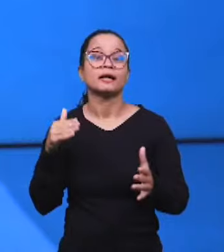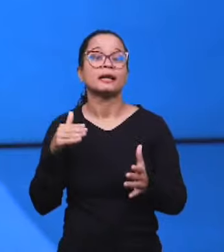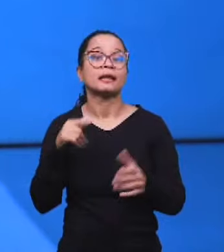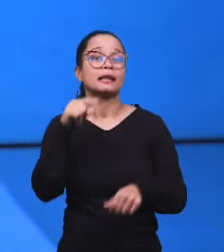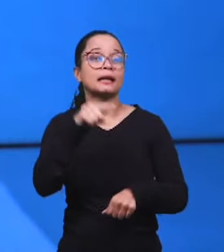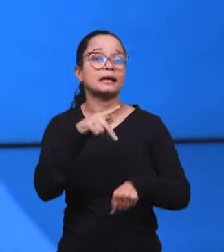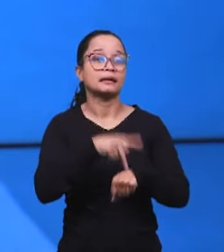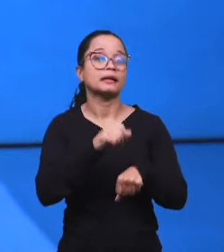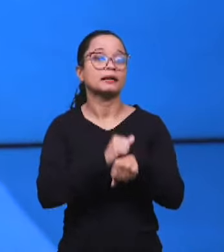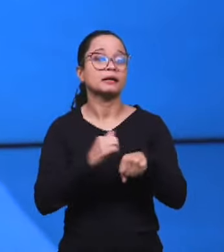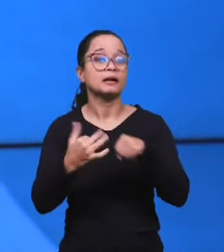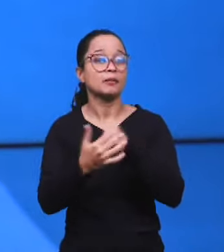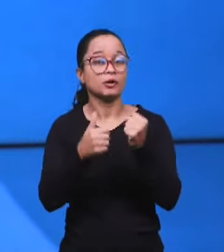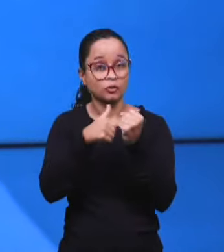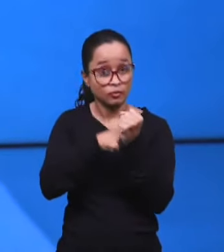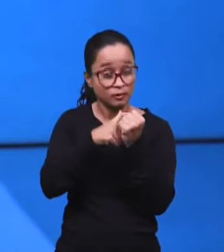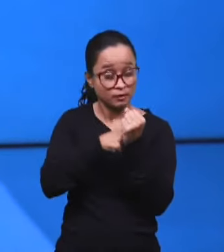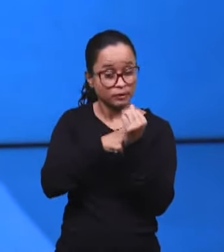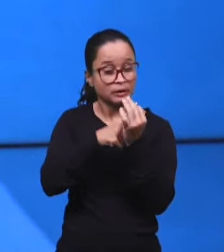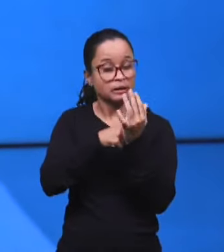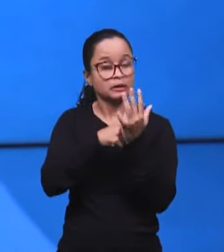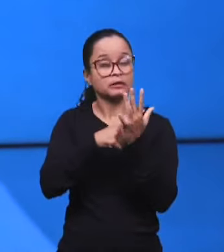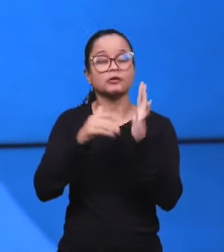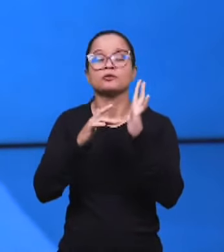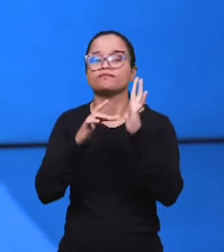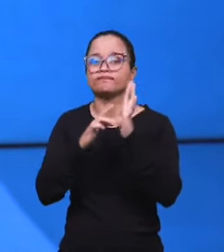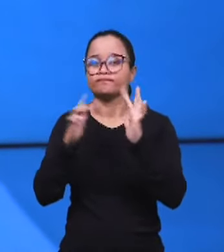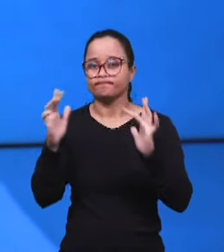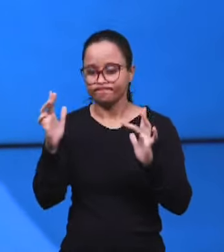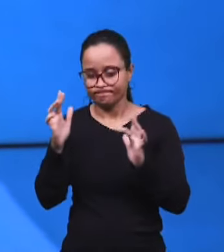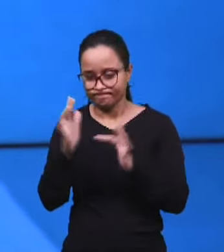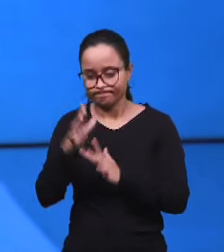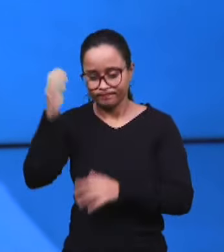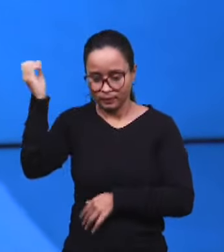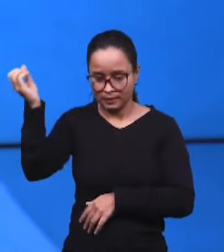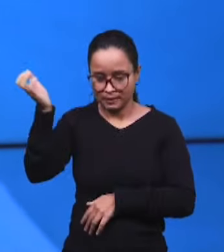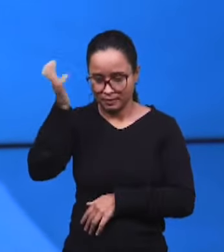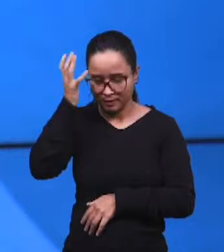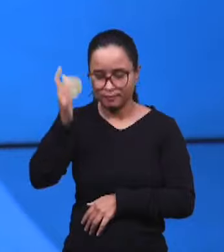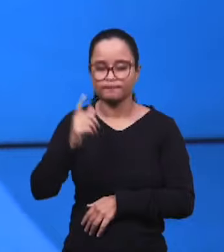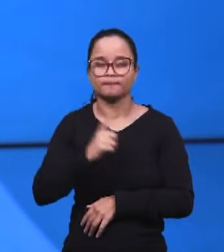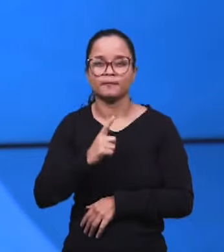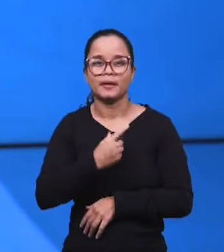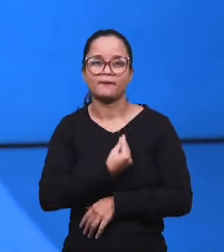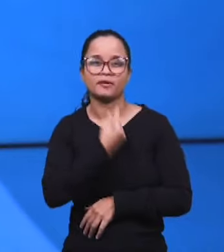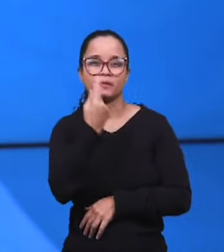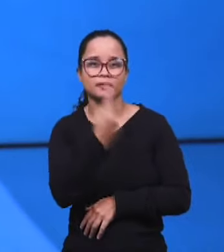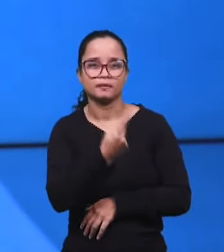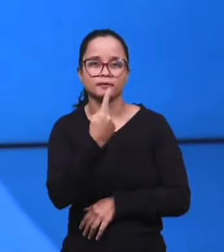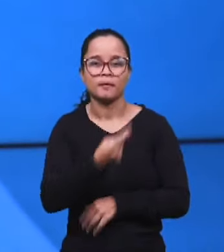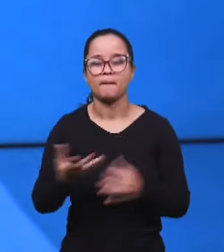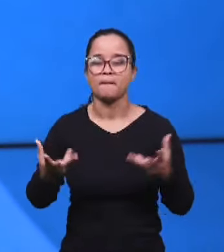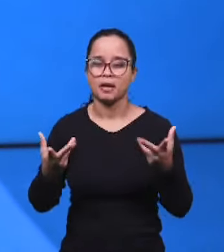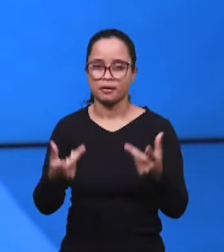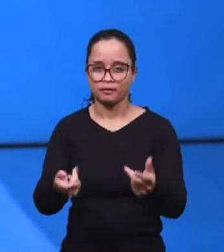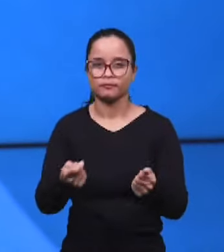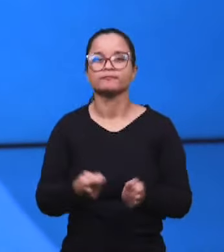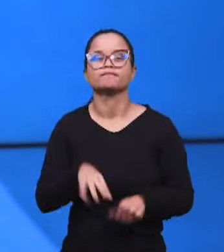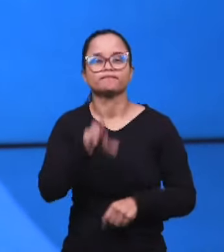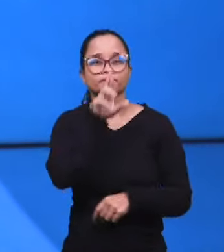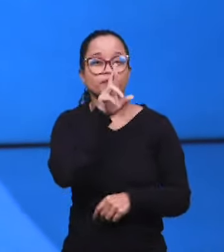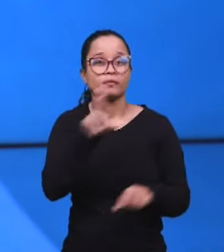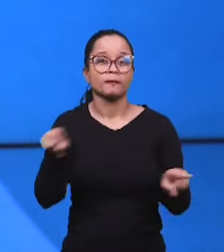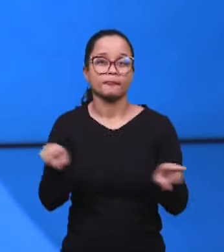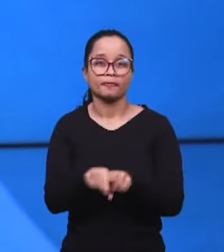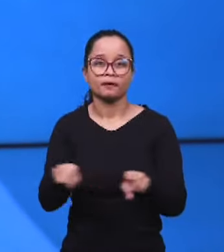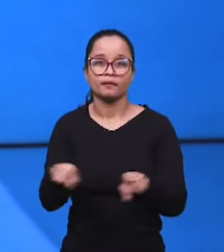Patmos para que os mistérios do Senhor Jesus fossem revelados a ele. Que maravilha essa resposta, né? Também